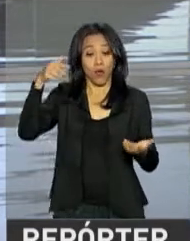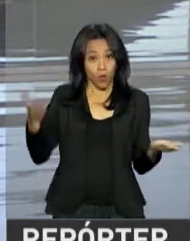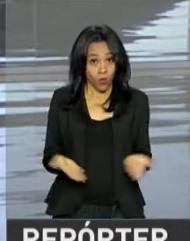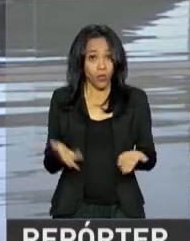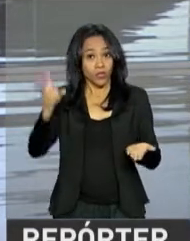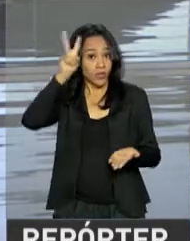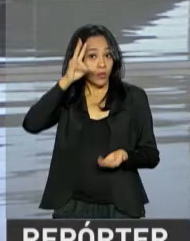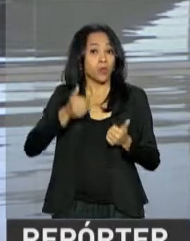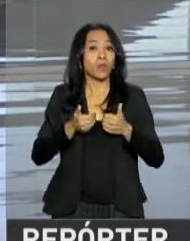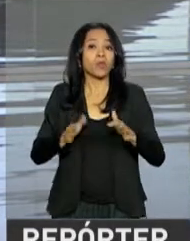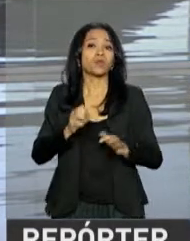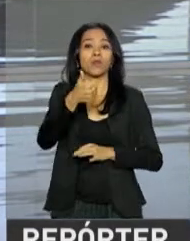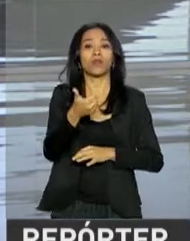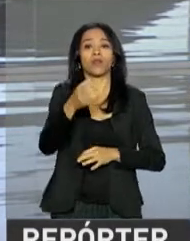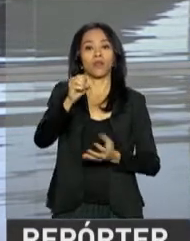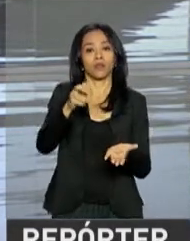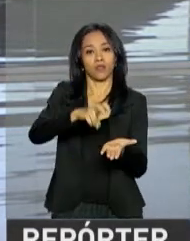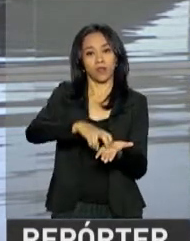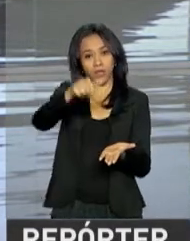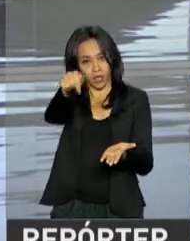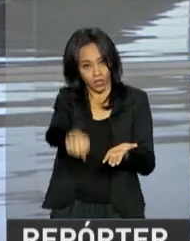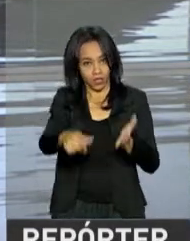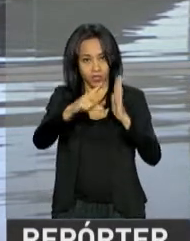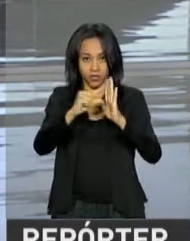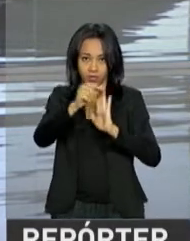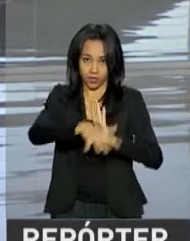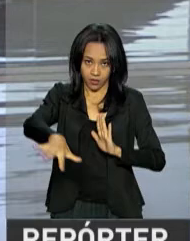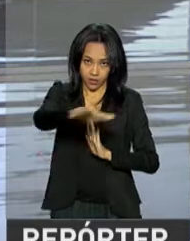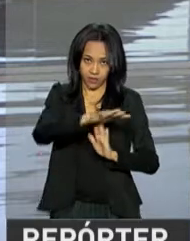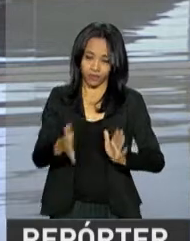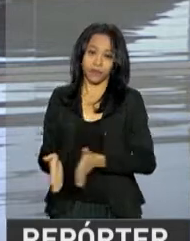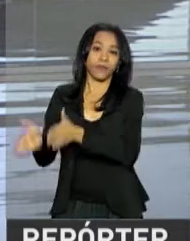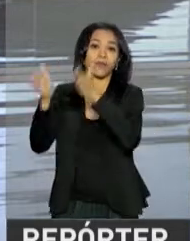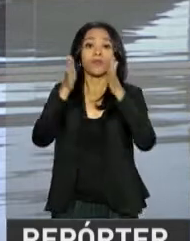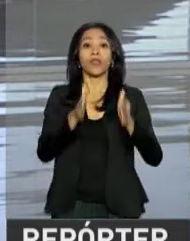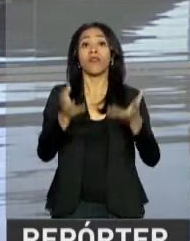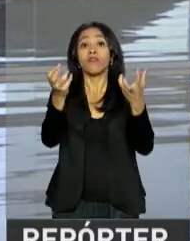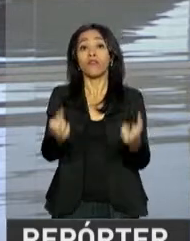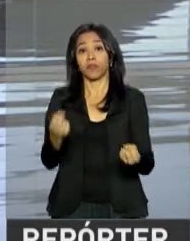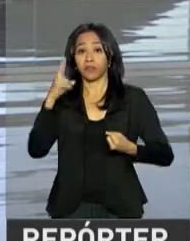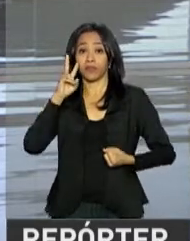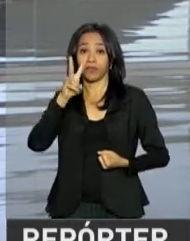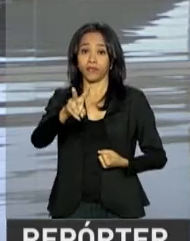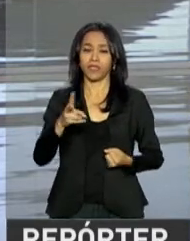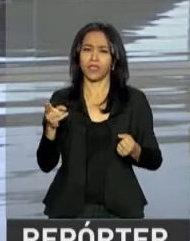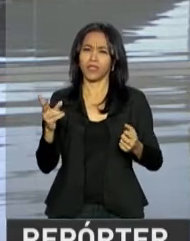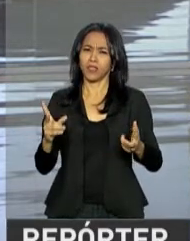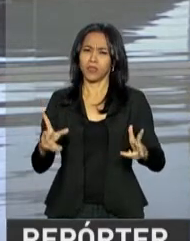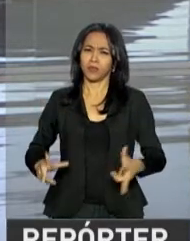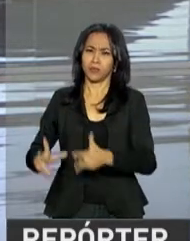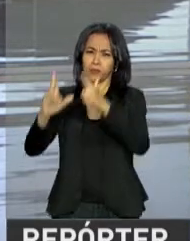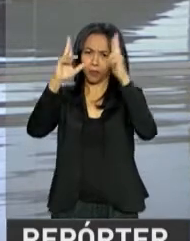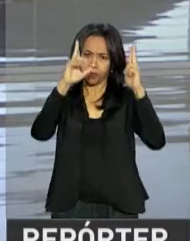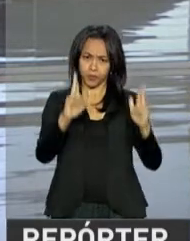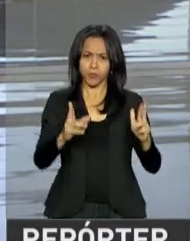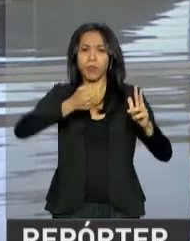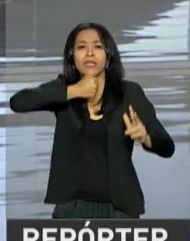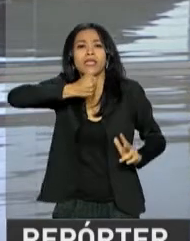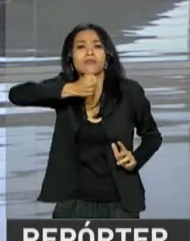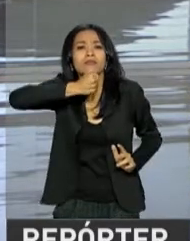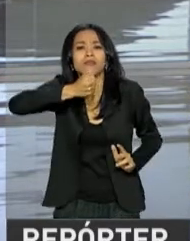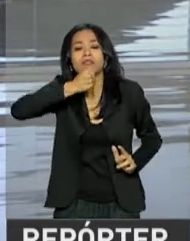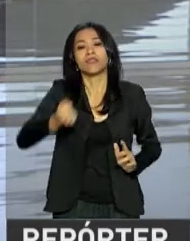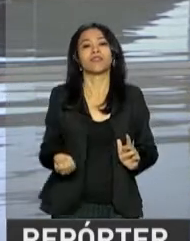das 10 horas da manhã aqui no palácio do planalto nós vamos assistir agora há um trecho da entrevista concedida pelo ministro